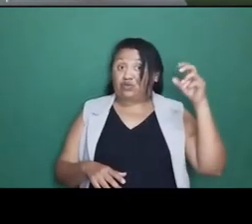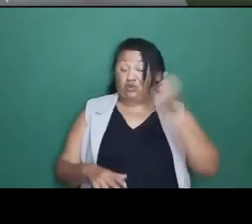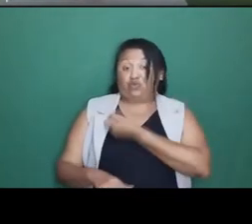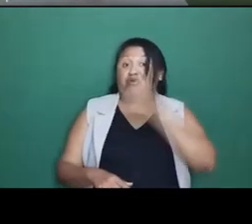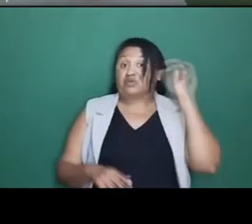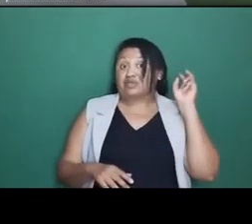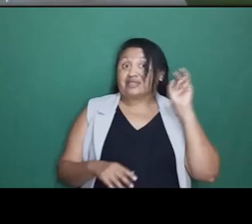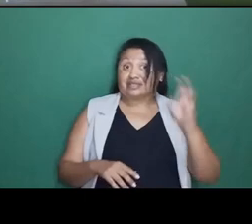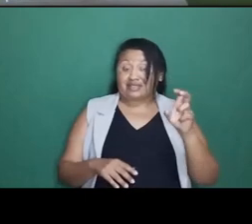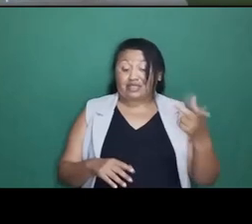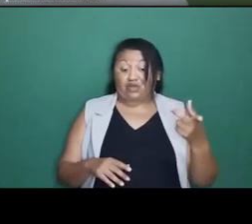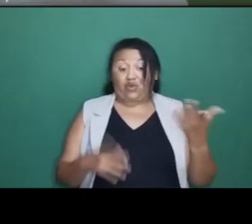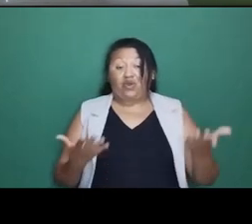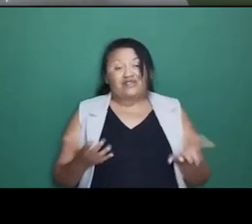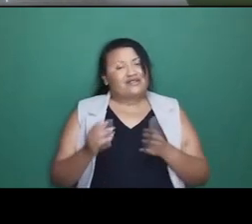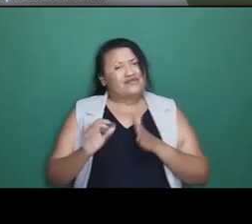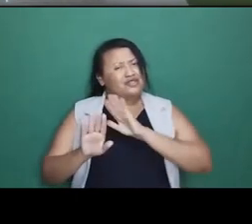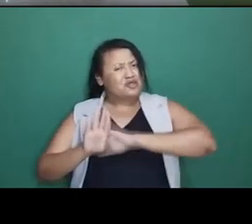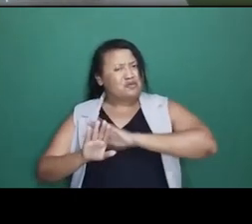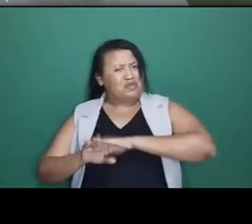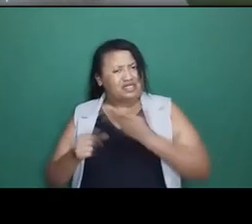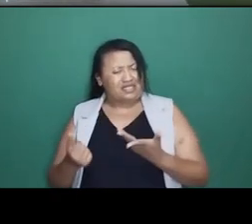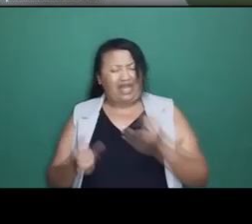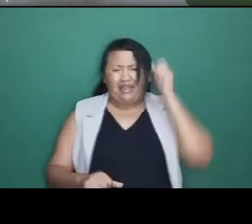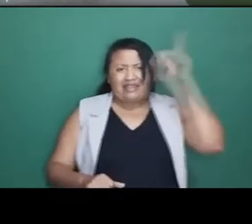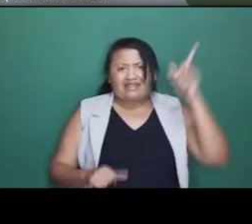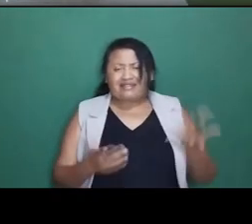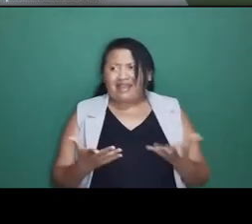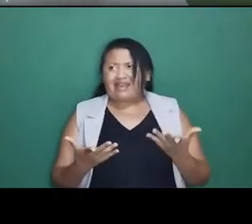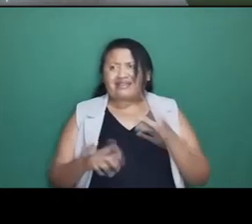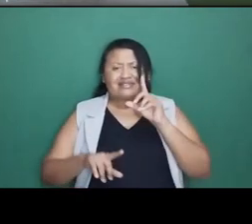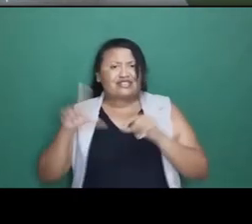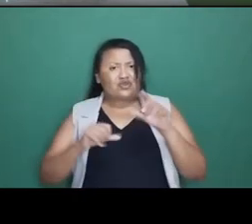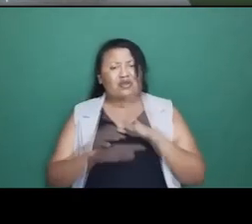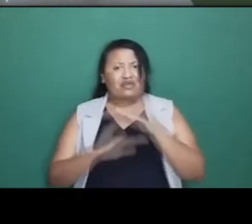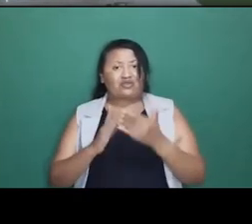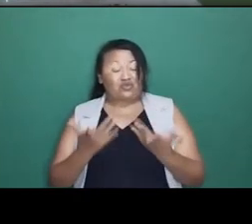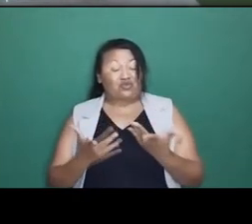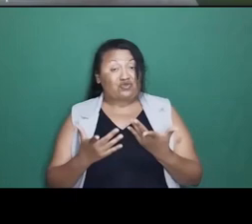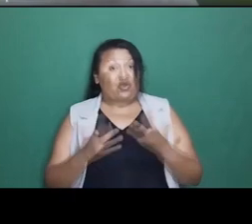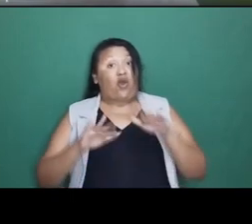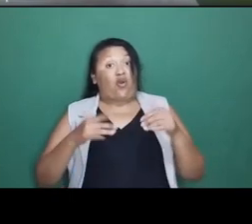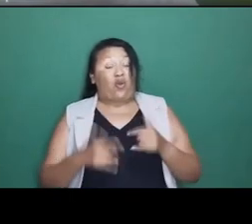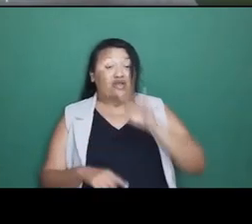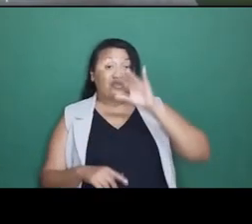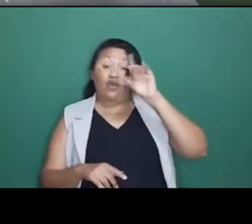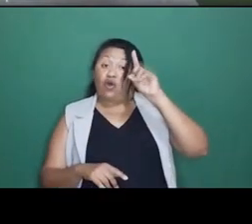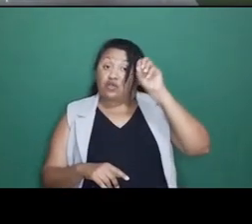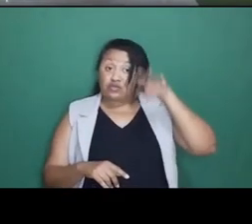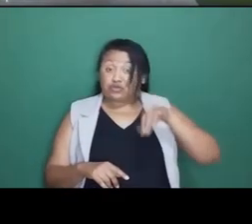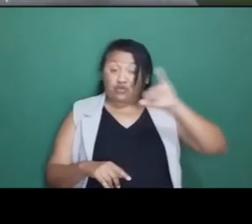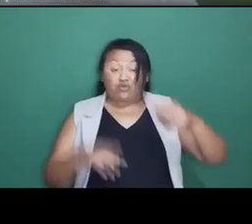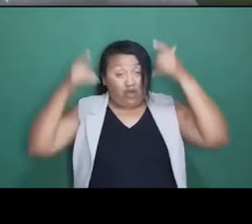2 fica em Cristo A ideia de Privilégio para todos durante o reinado de Dom João no Brasil suas realizações